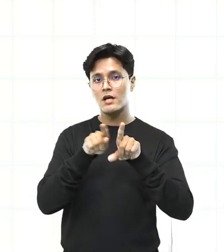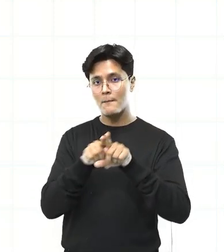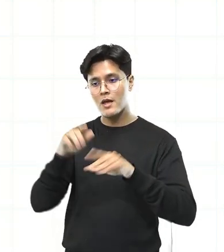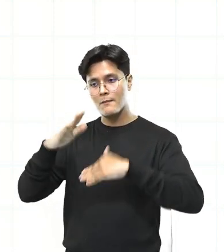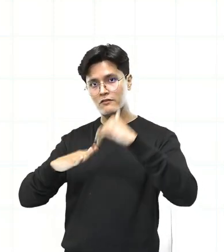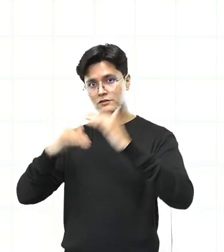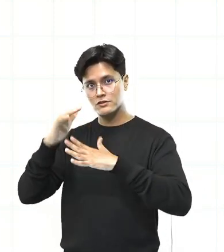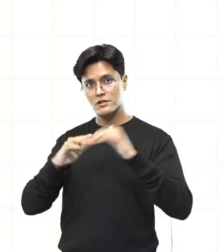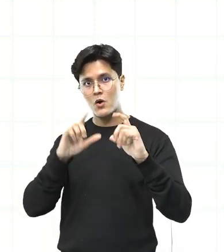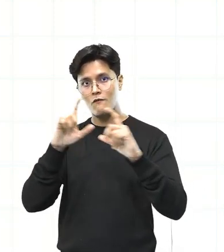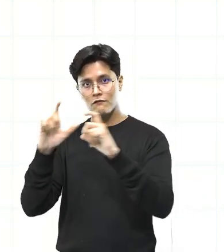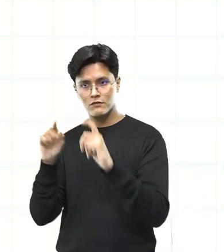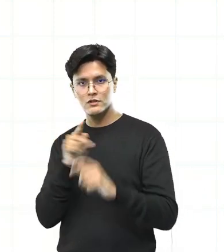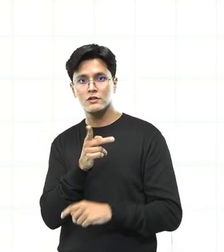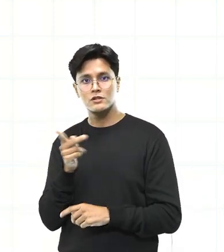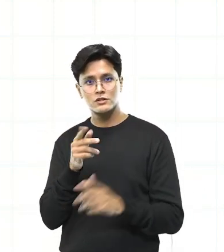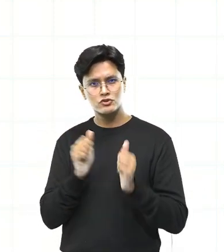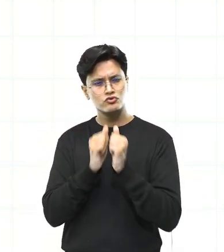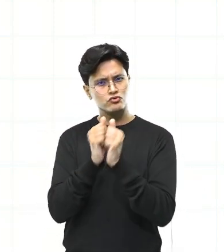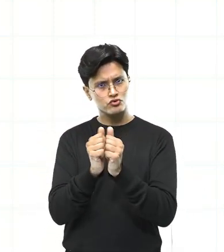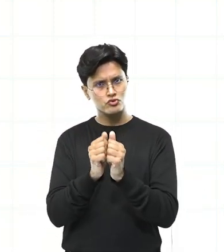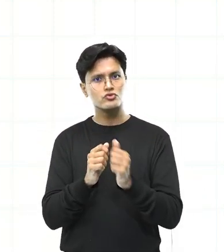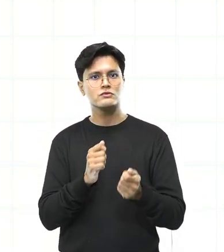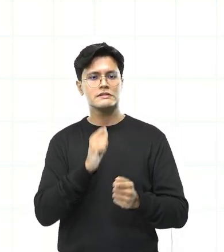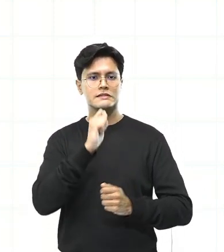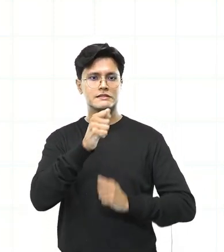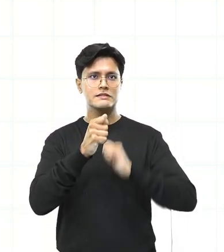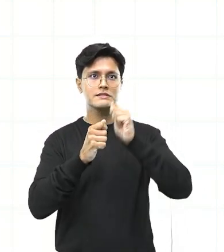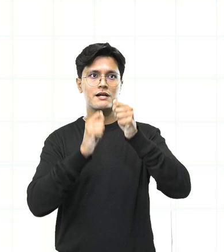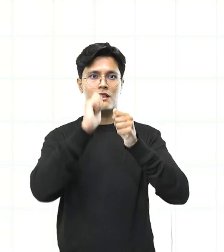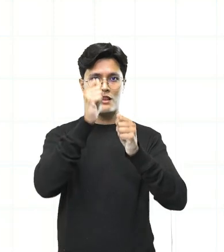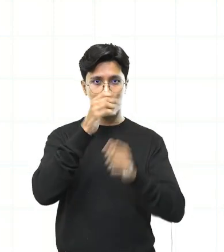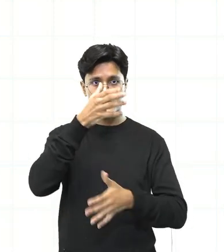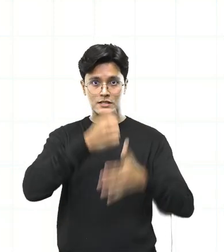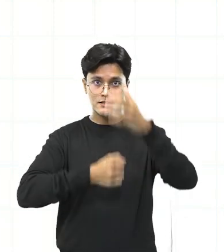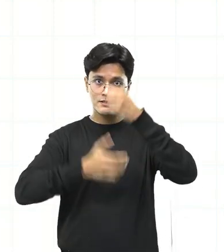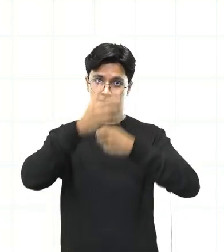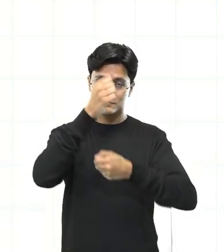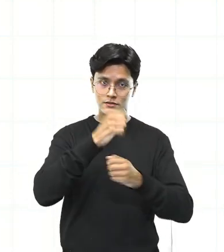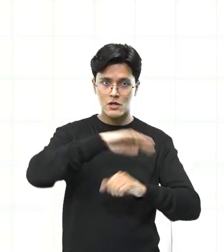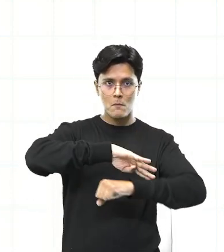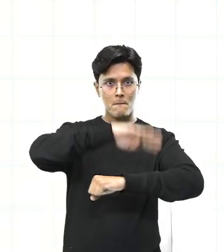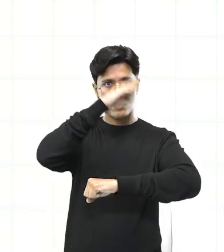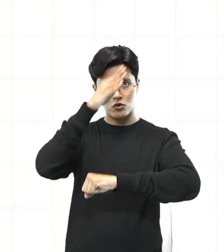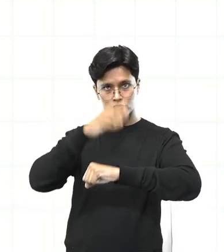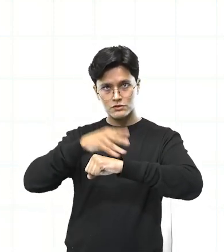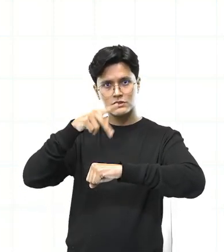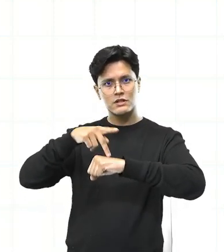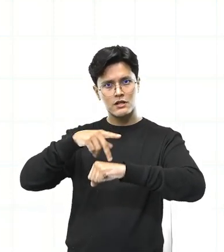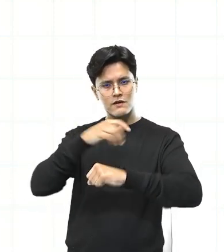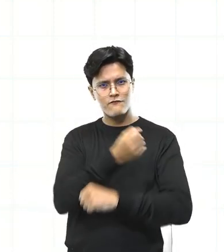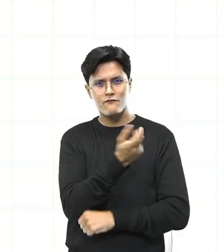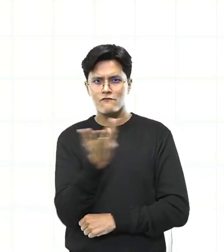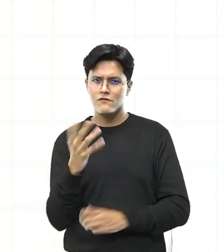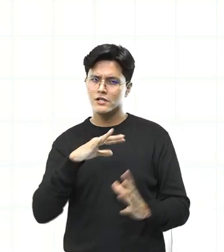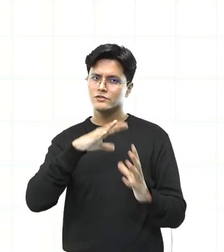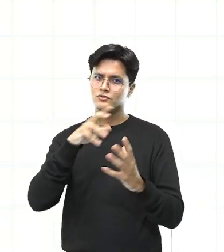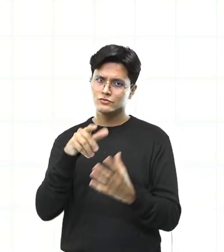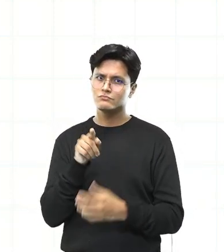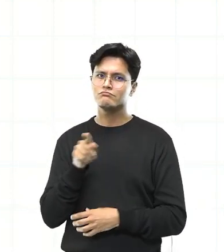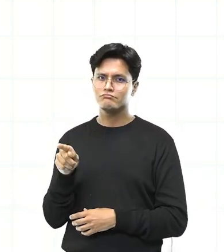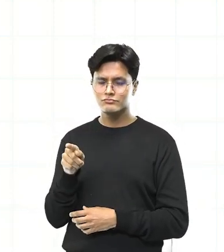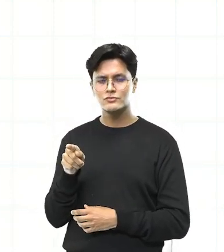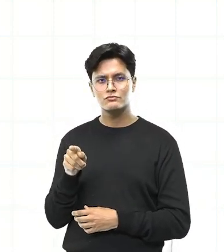juntos várias montanhas, né, em todo o mundo. São aventureiros, né, eles fazem isso comumente. Então, isso aqui